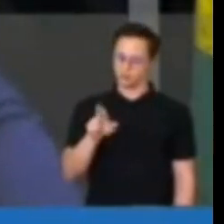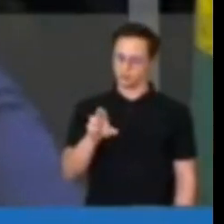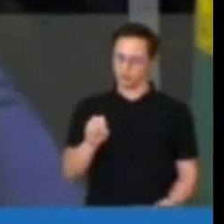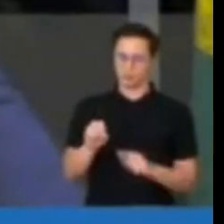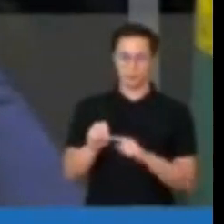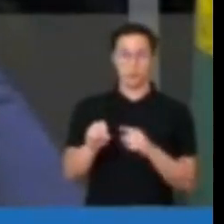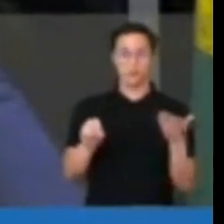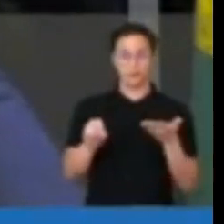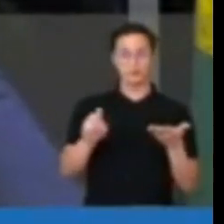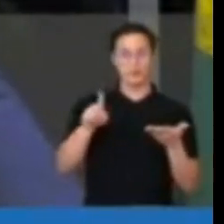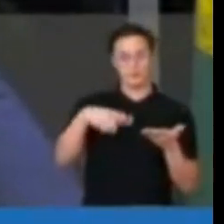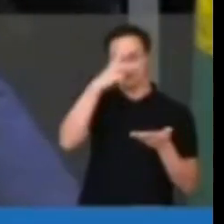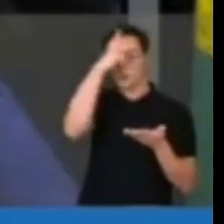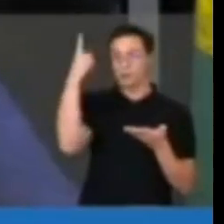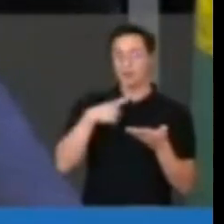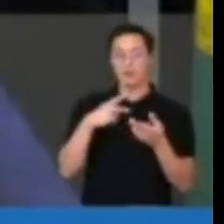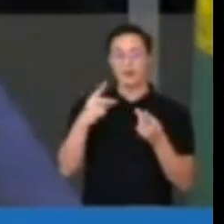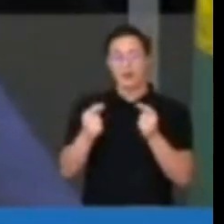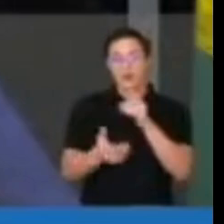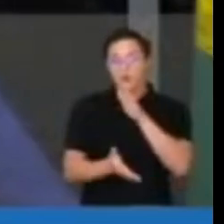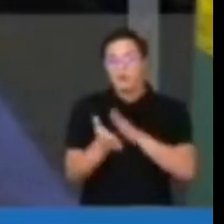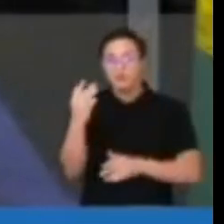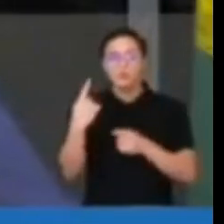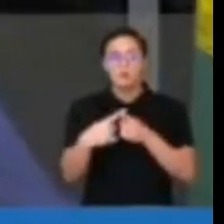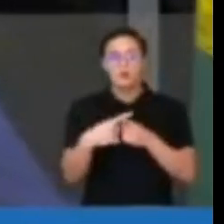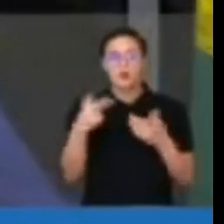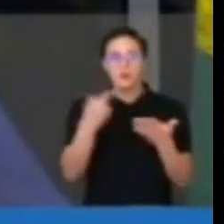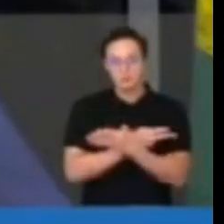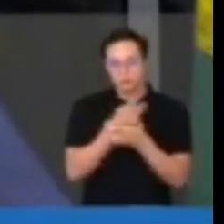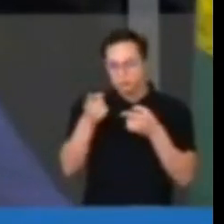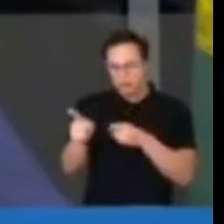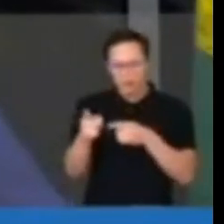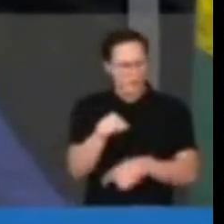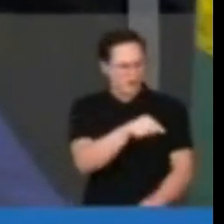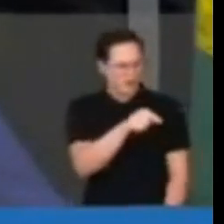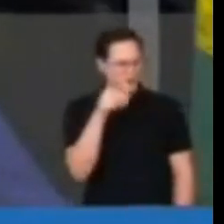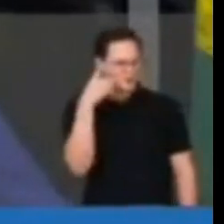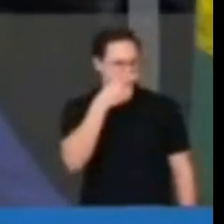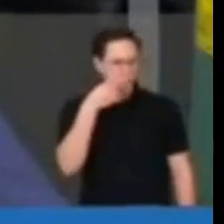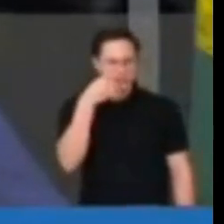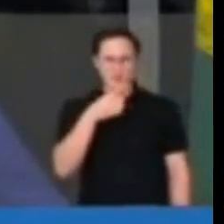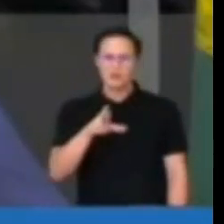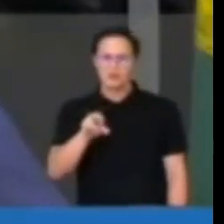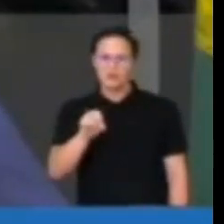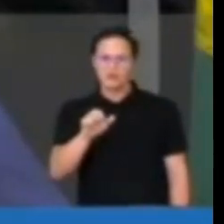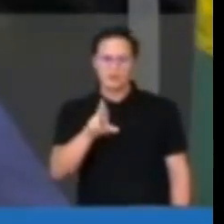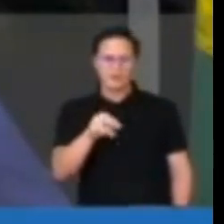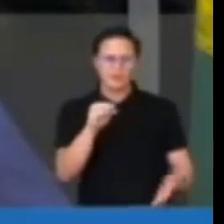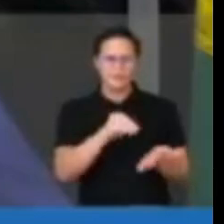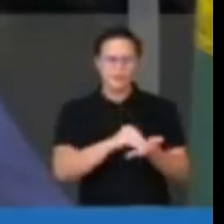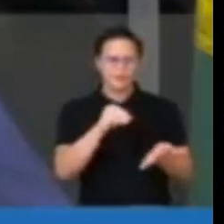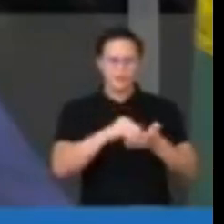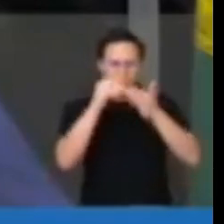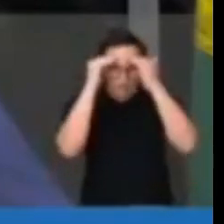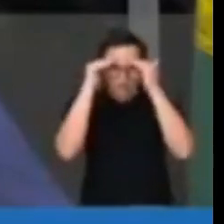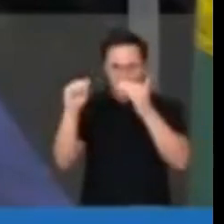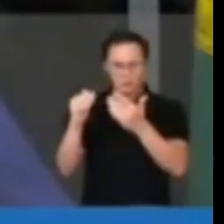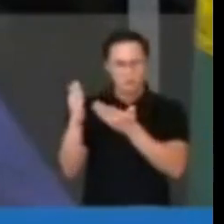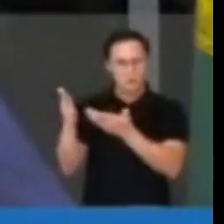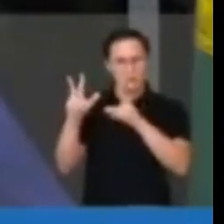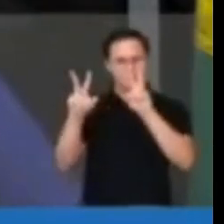Eu ouvi aqui a deputada Maria do Rosário de uma forma muito desrespeitosa falando sobre o nosso